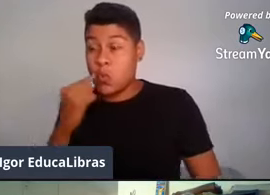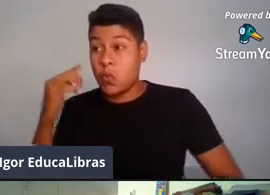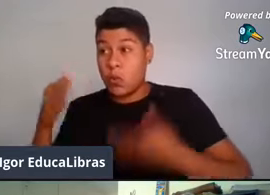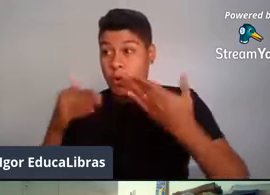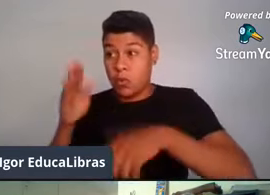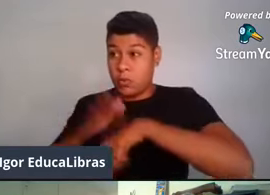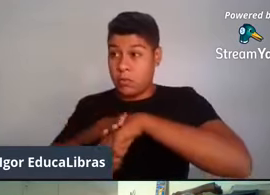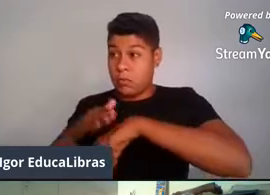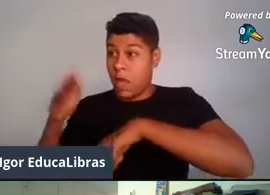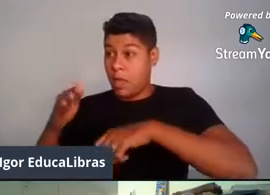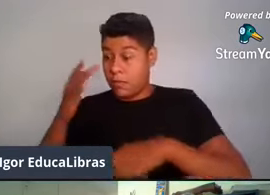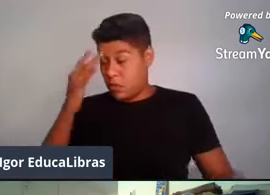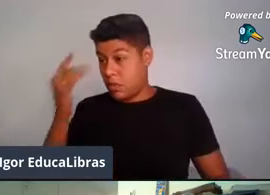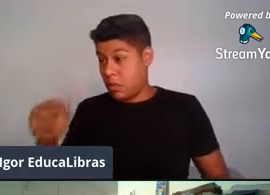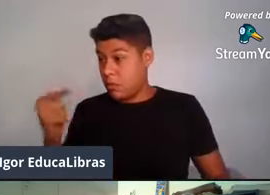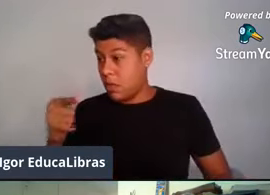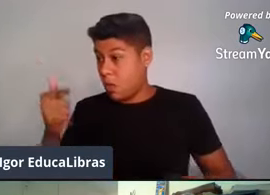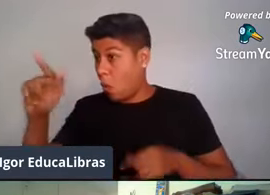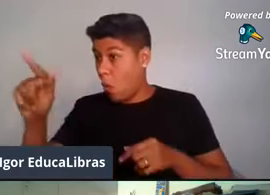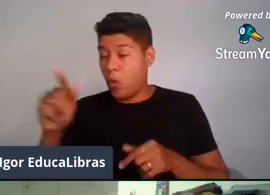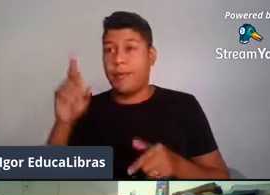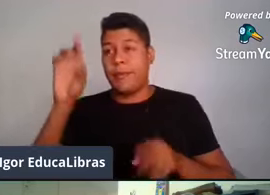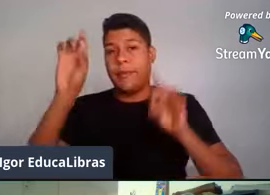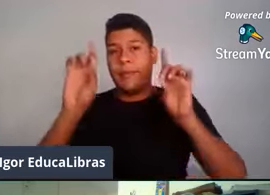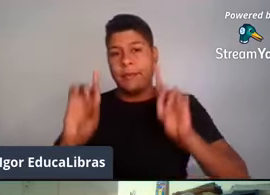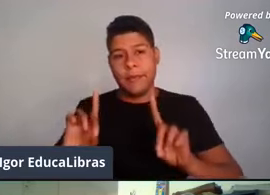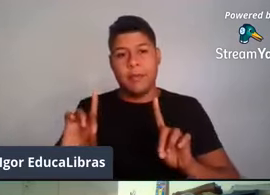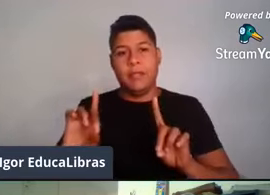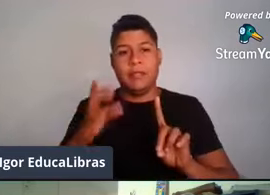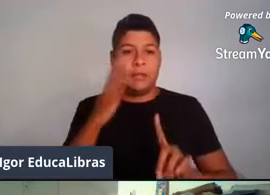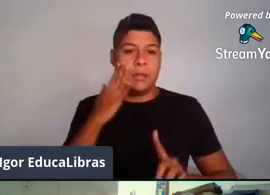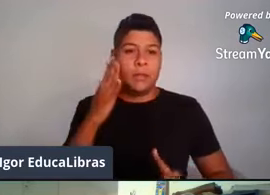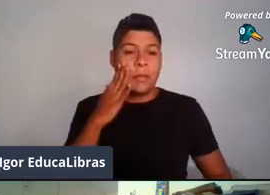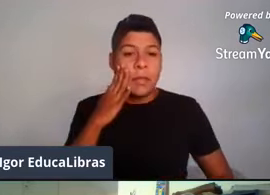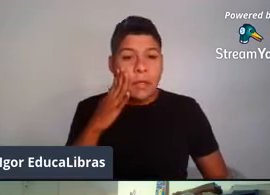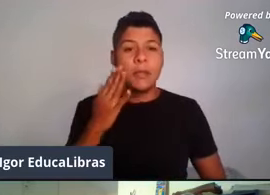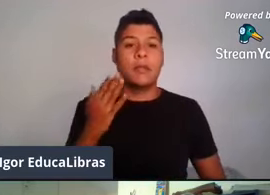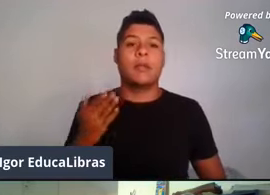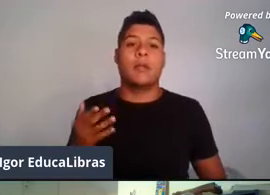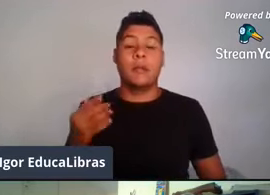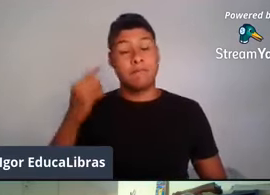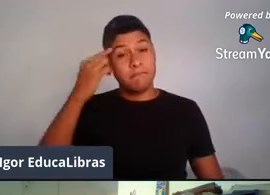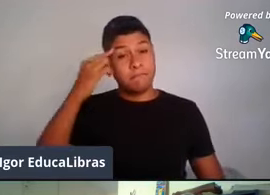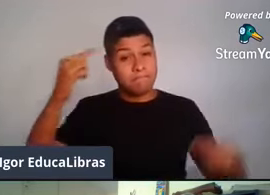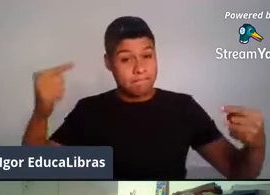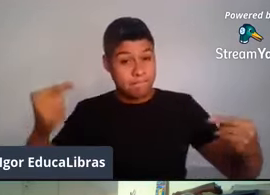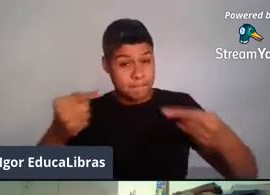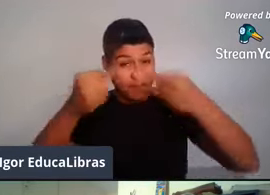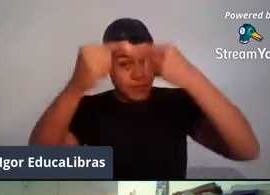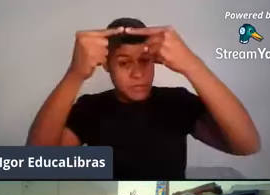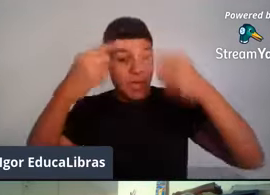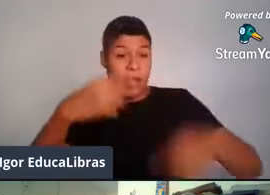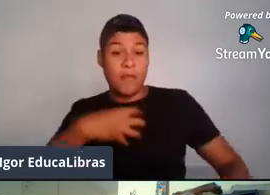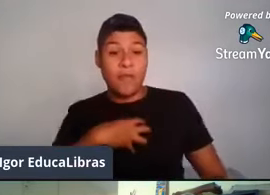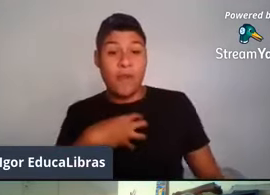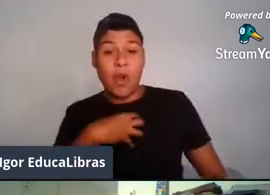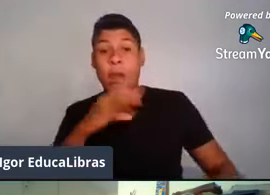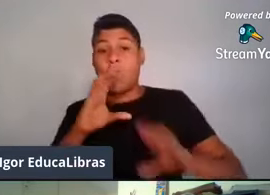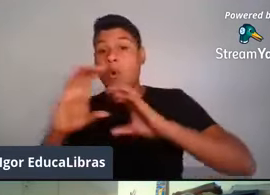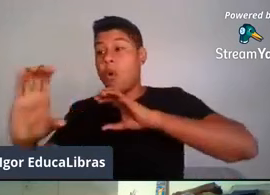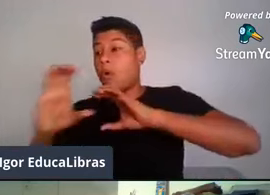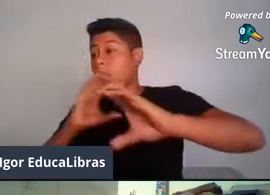do que quem não tem, ou quem tem outra deficiência. Agora, vamos parar para raciocinar um pouquinho, né? A forma de comunicação